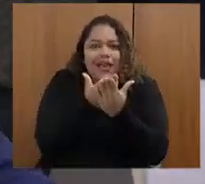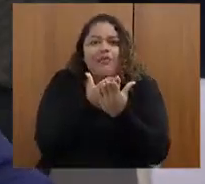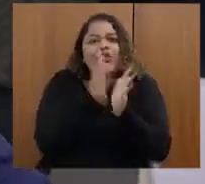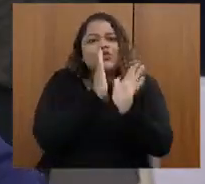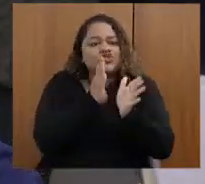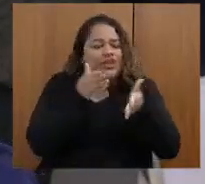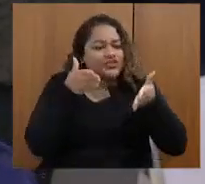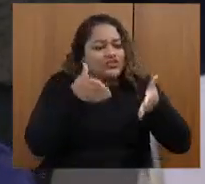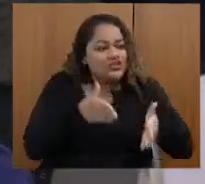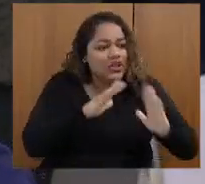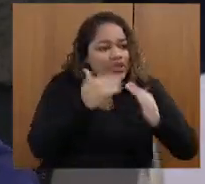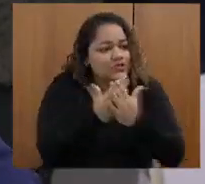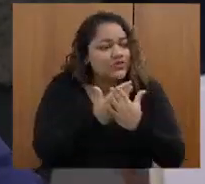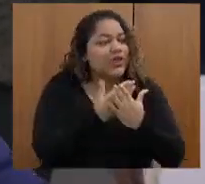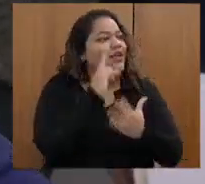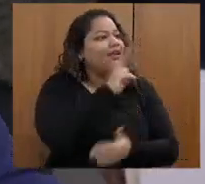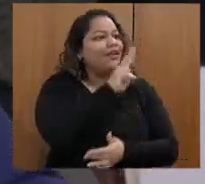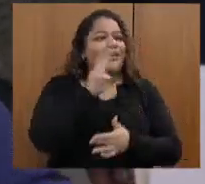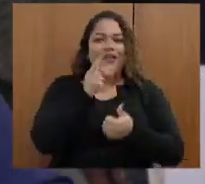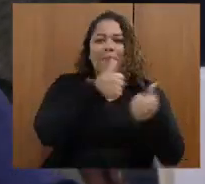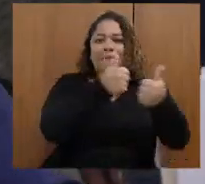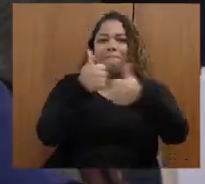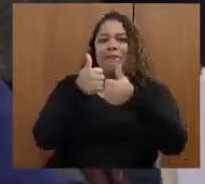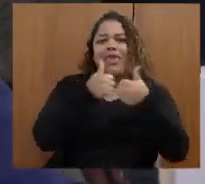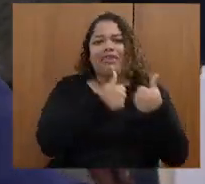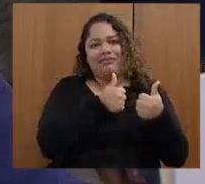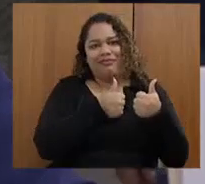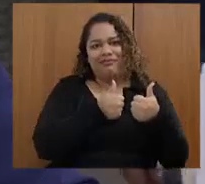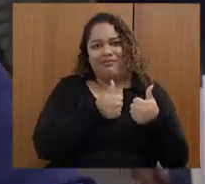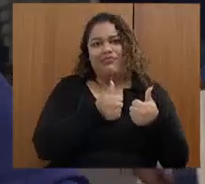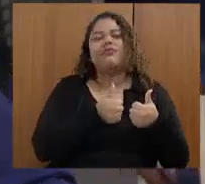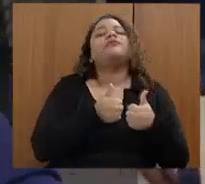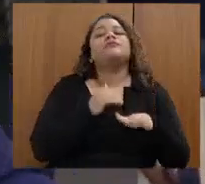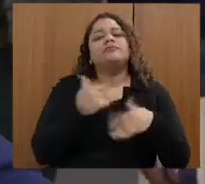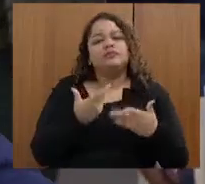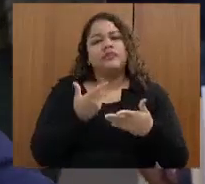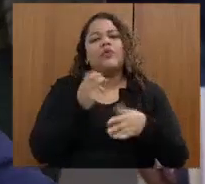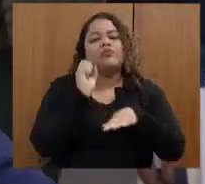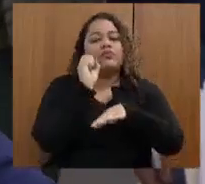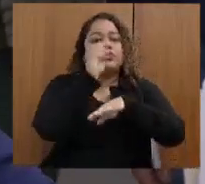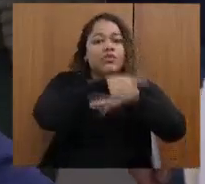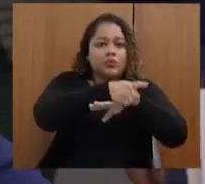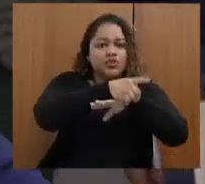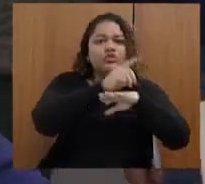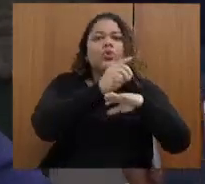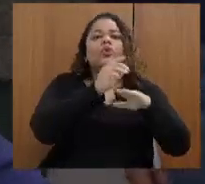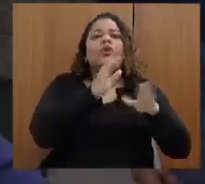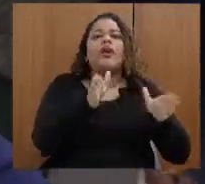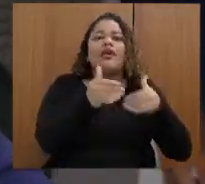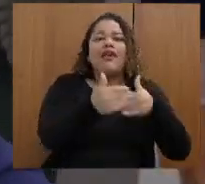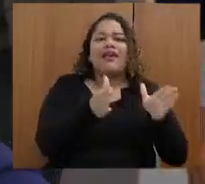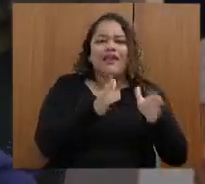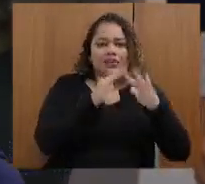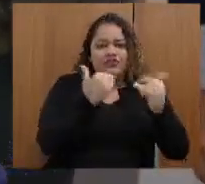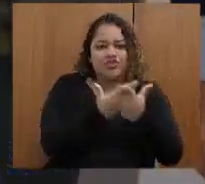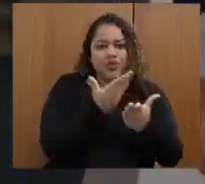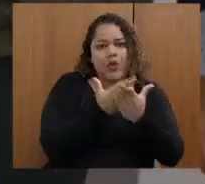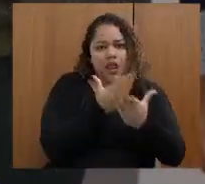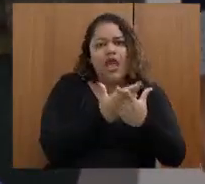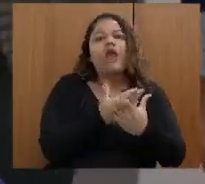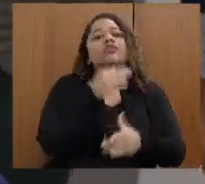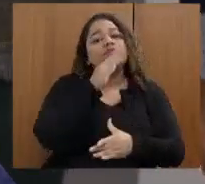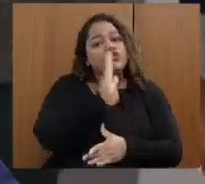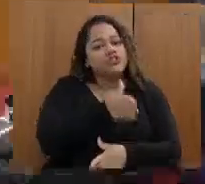para fazer essa correção logo então nós depositamos na caixa escolar que já possui esse dinheiro para fazer essas adequações necessárias